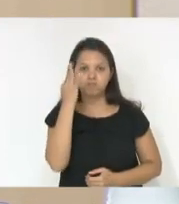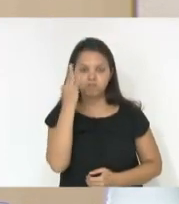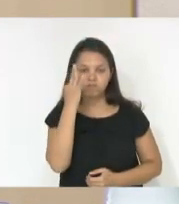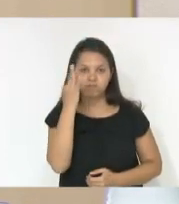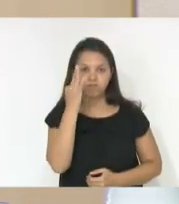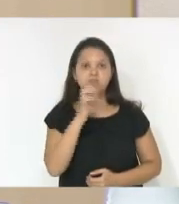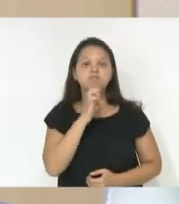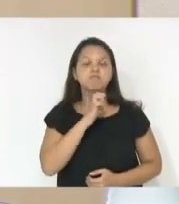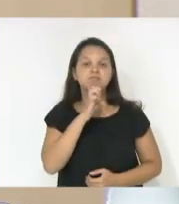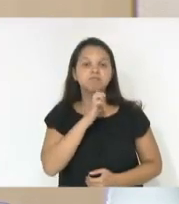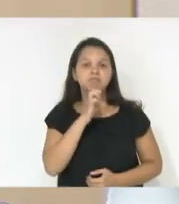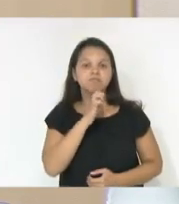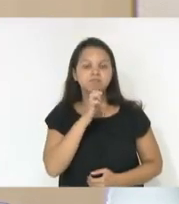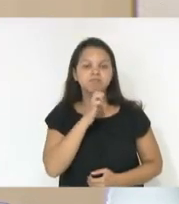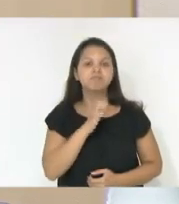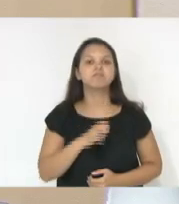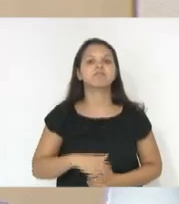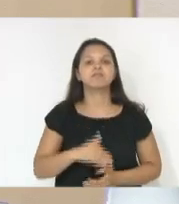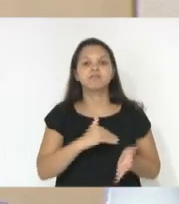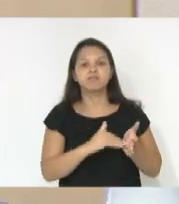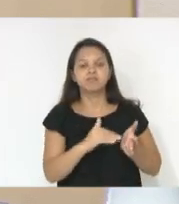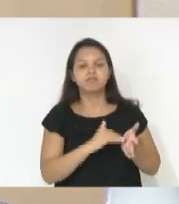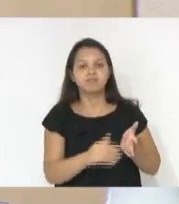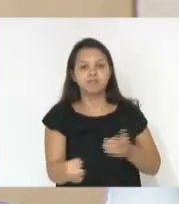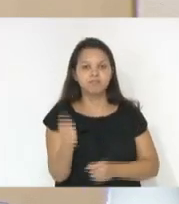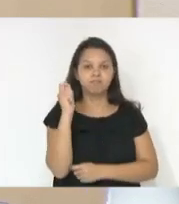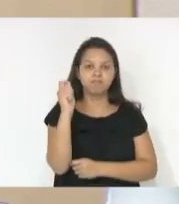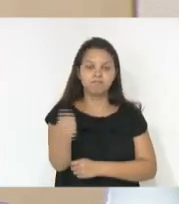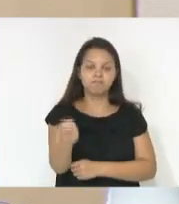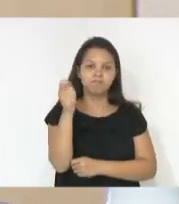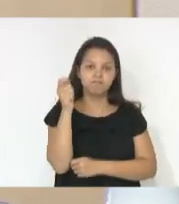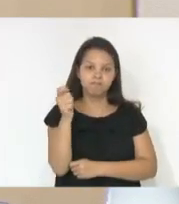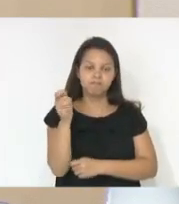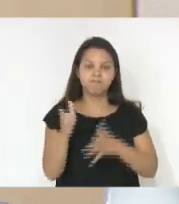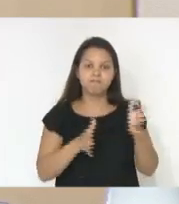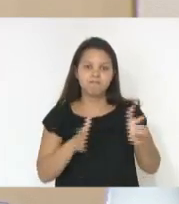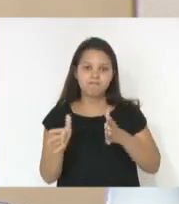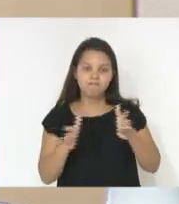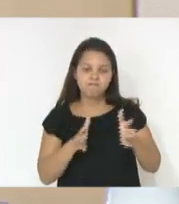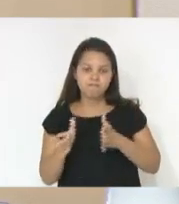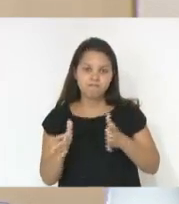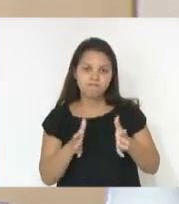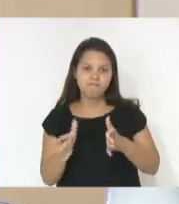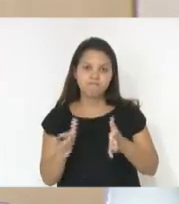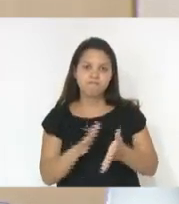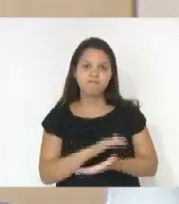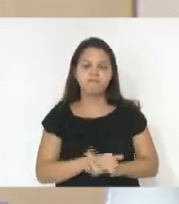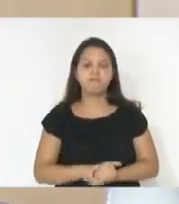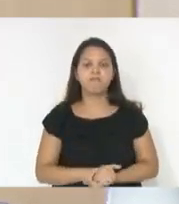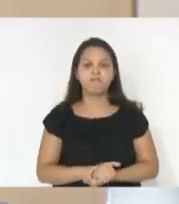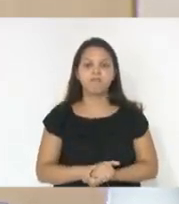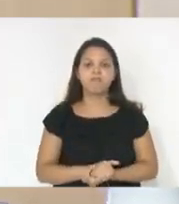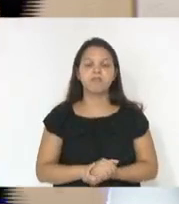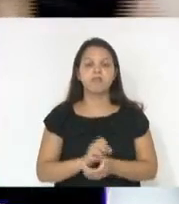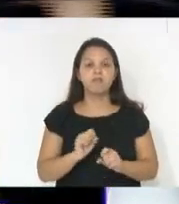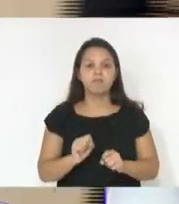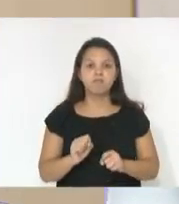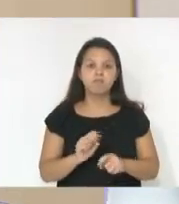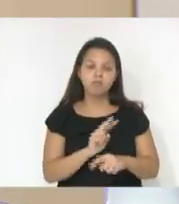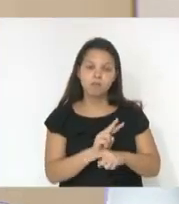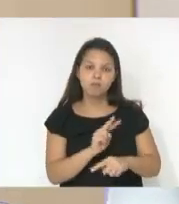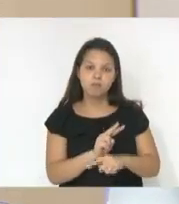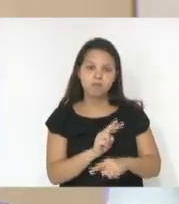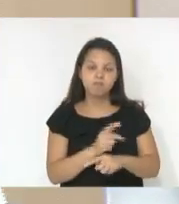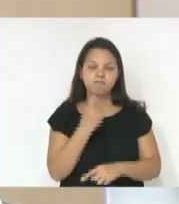nacional da Pesca para que viabilize e mantenha em dia o pagamento do seguro defeso aos pescadores catarinenses. Em